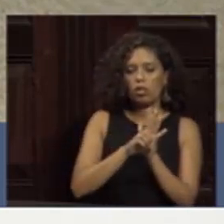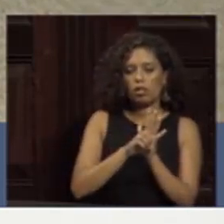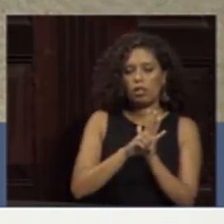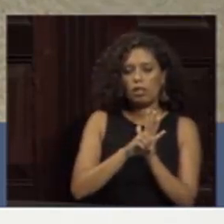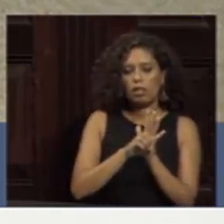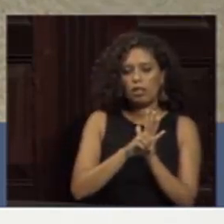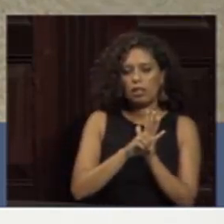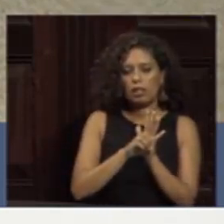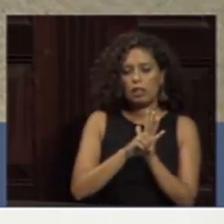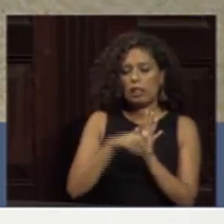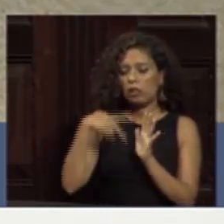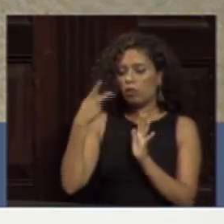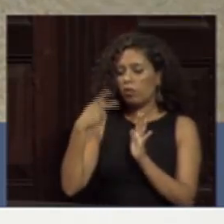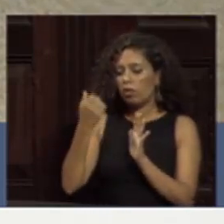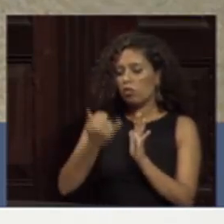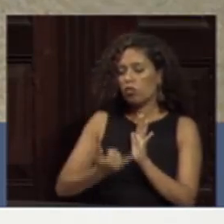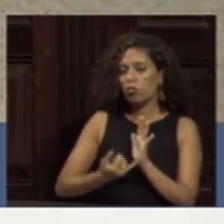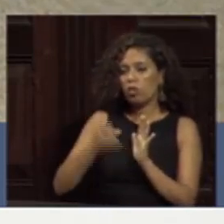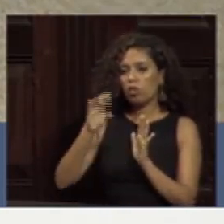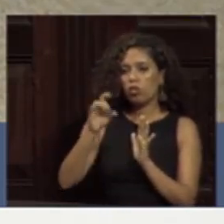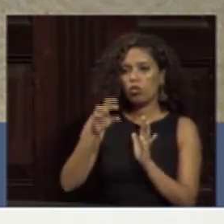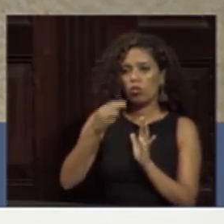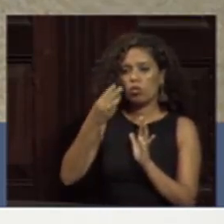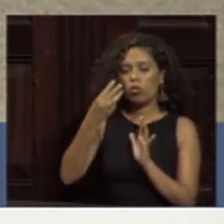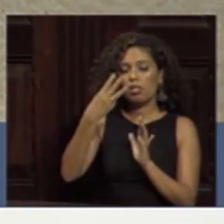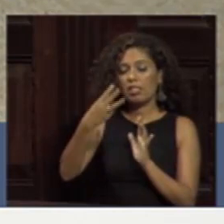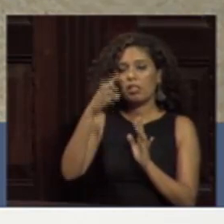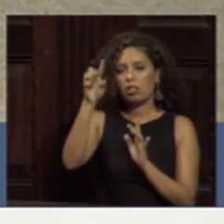é 3%.